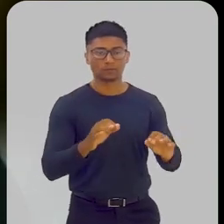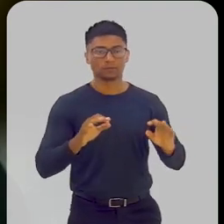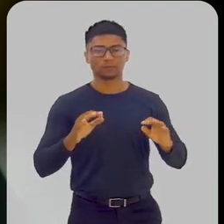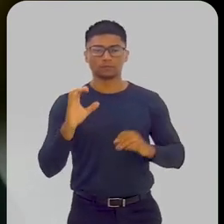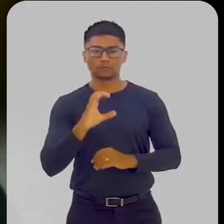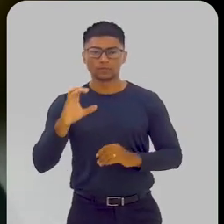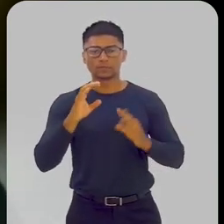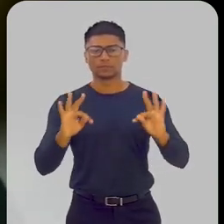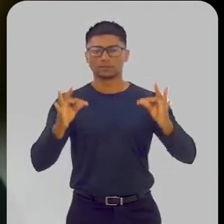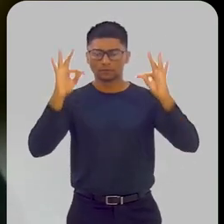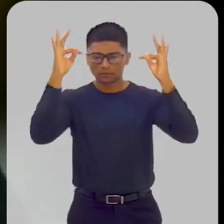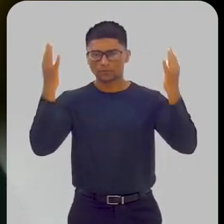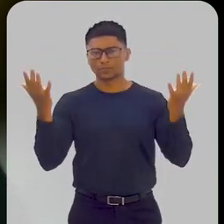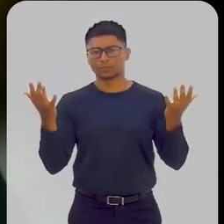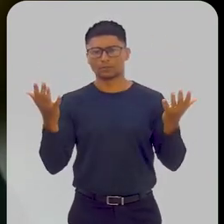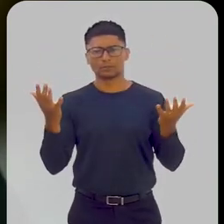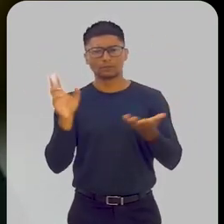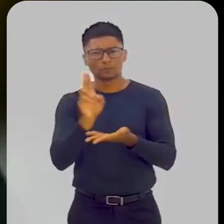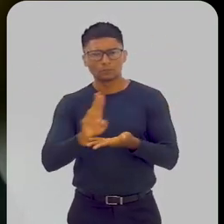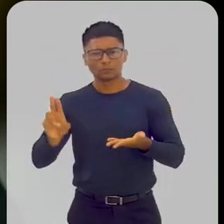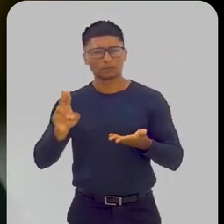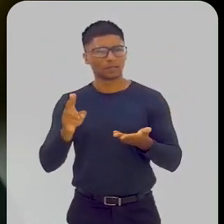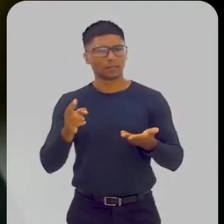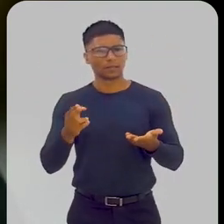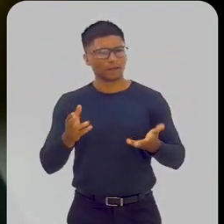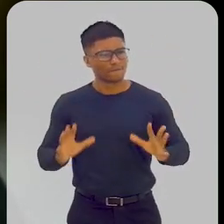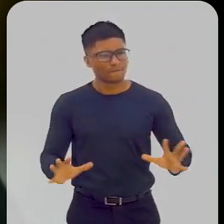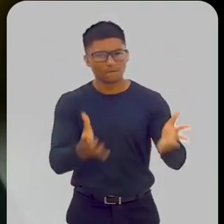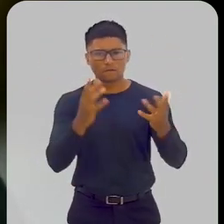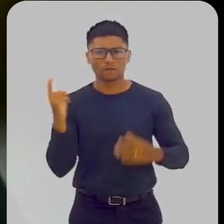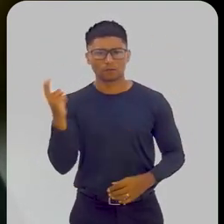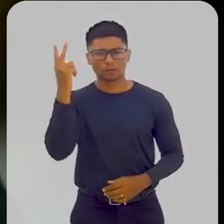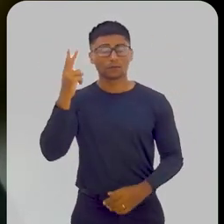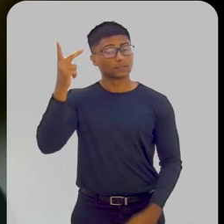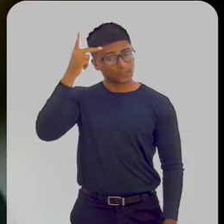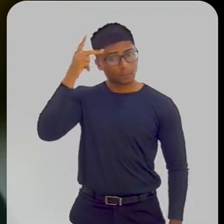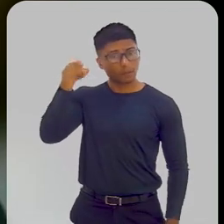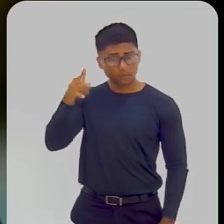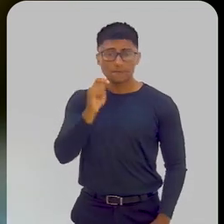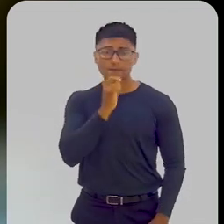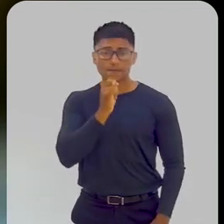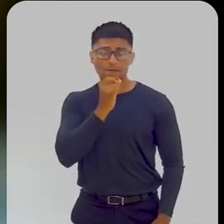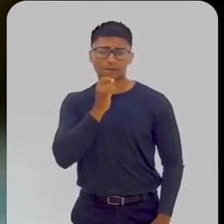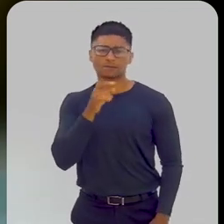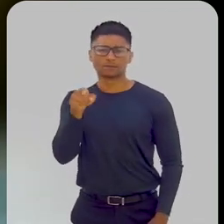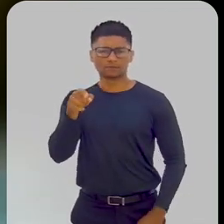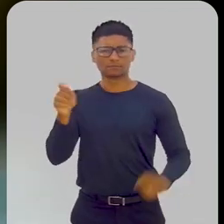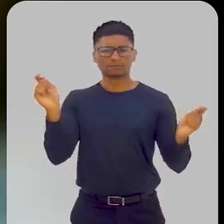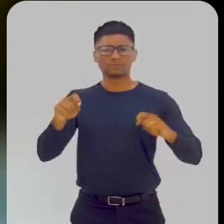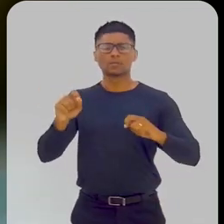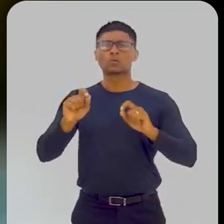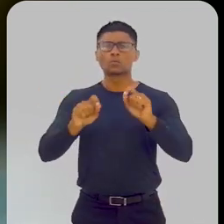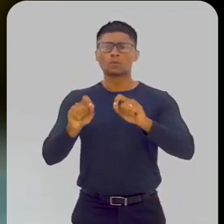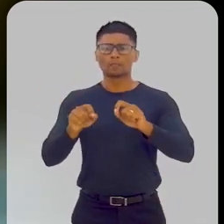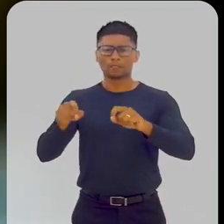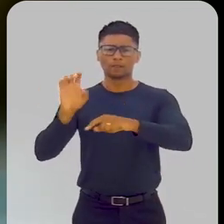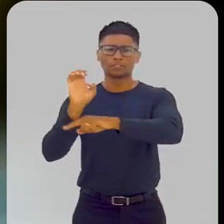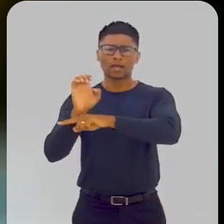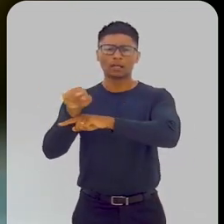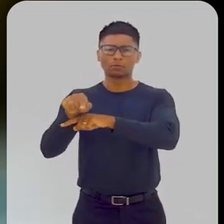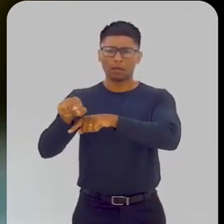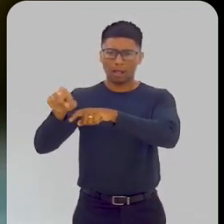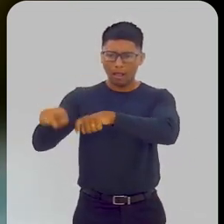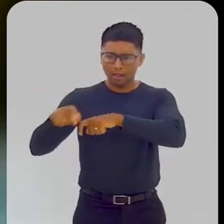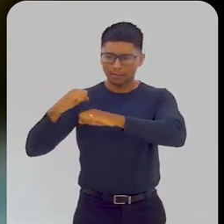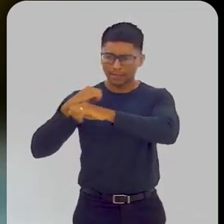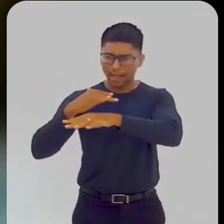nos aspectos de tecnologia, cultura, acadêmico, geração de riqueza, valorizar a produção. São Paulo é um exemplo do como pode a interiorização